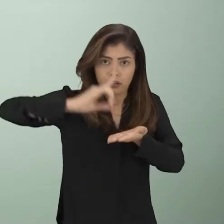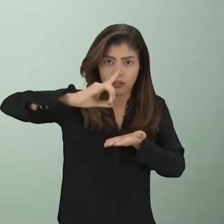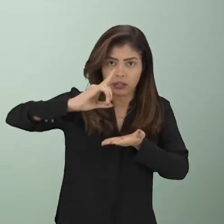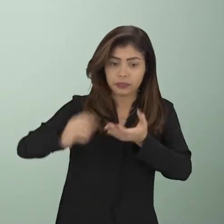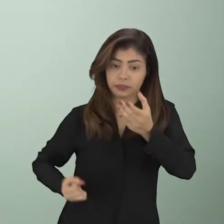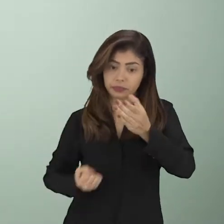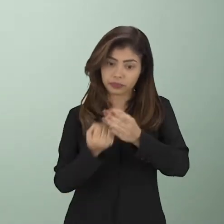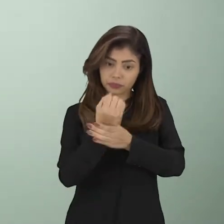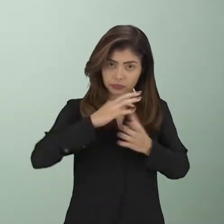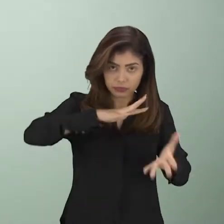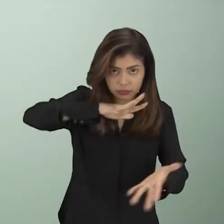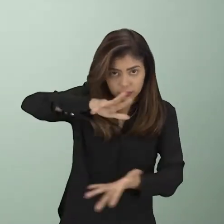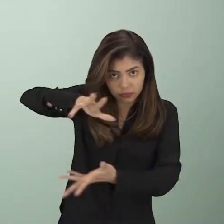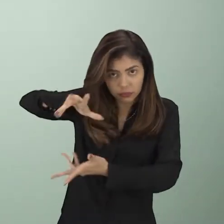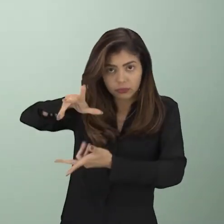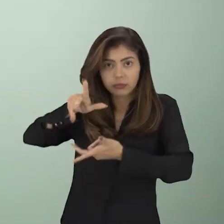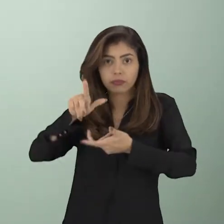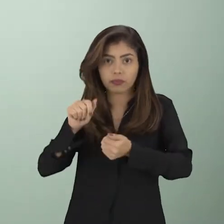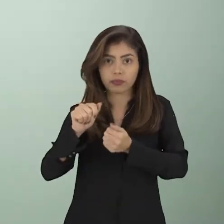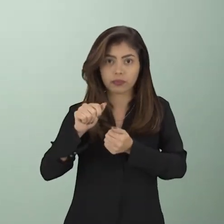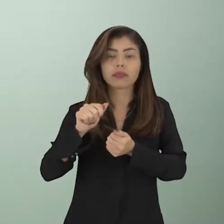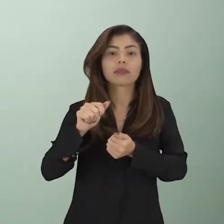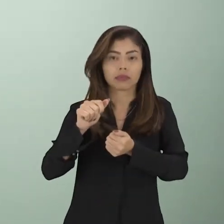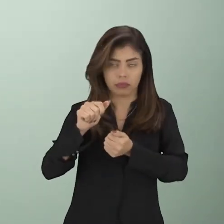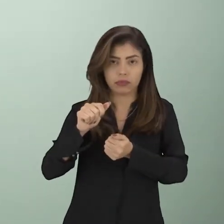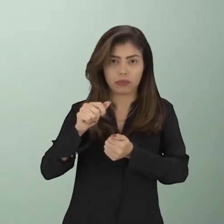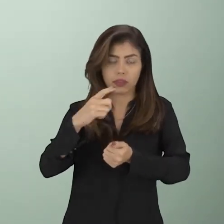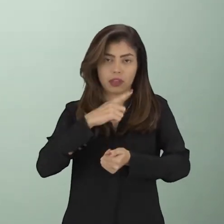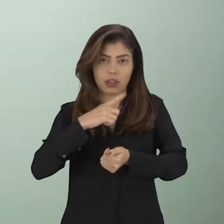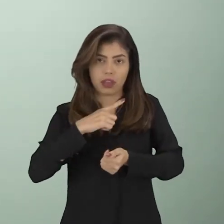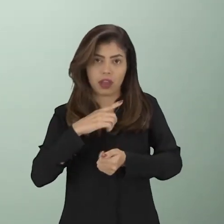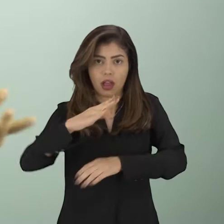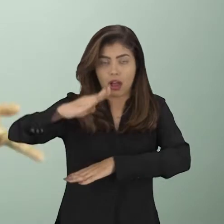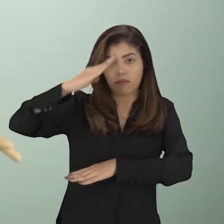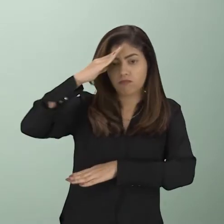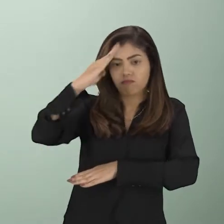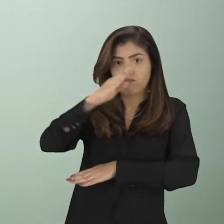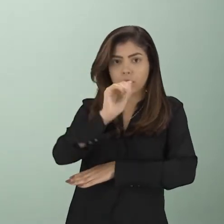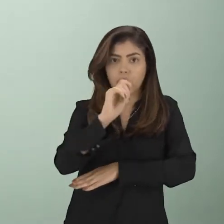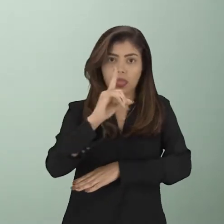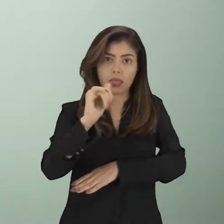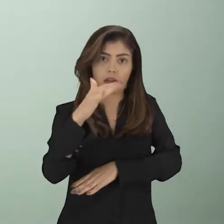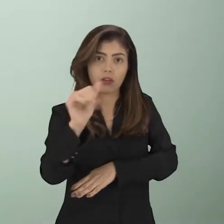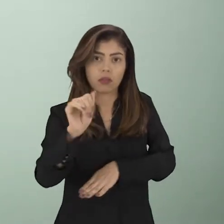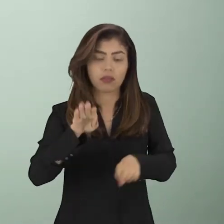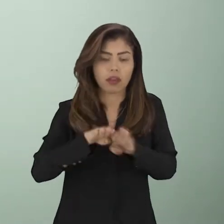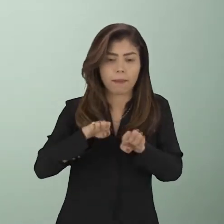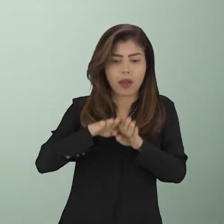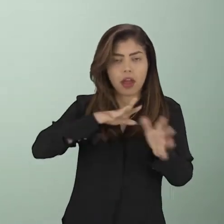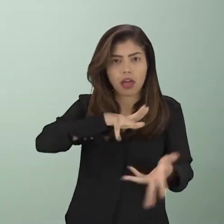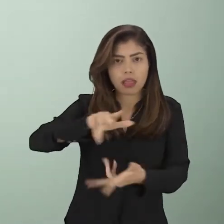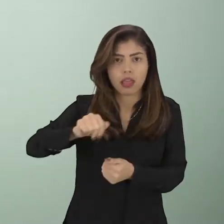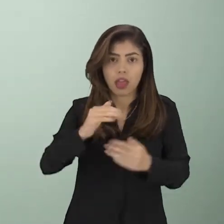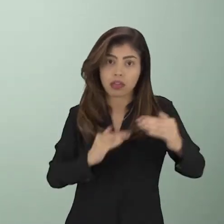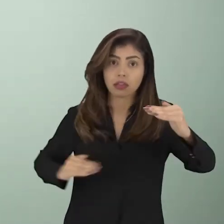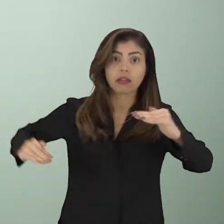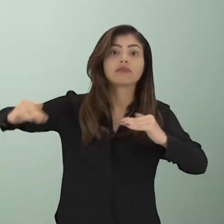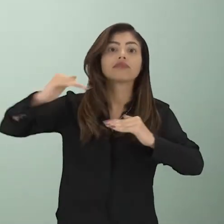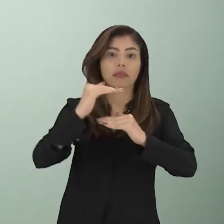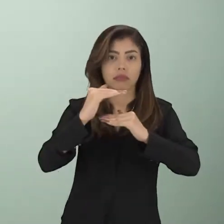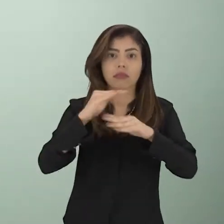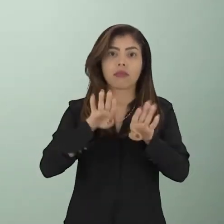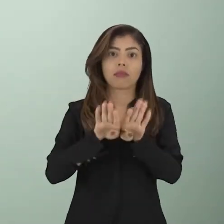criou o mundo, ele criou a terra, ele deu a Adão o domínio sobre a terra e a superioridade em relação